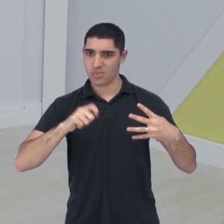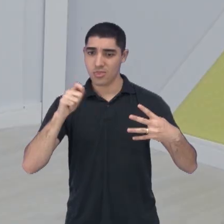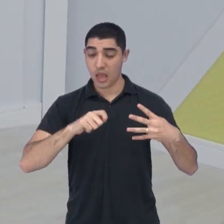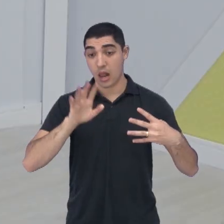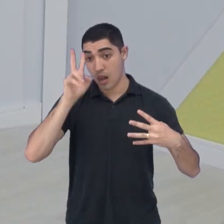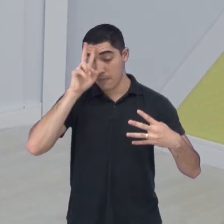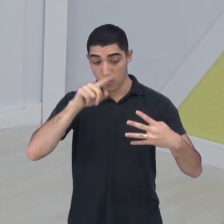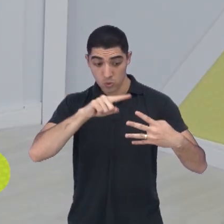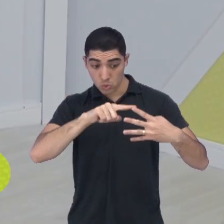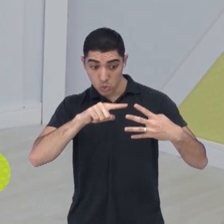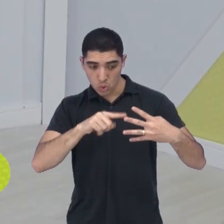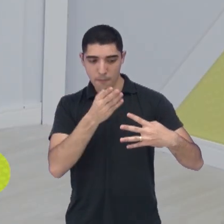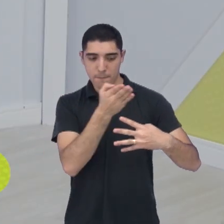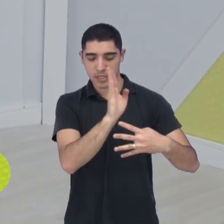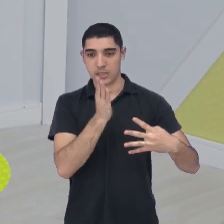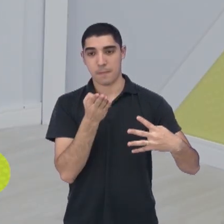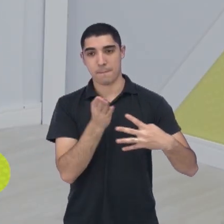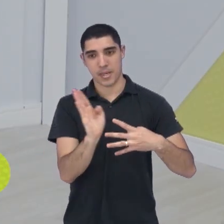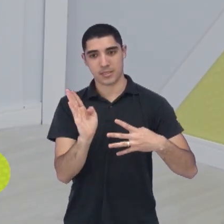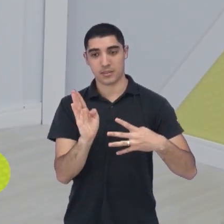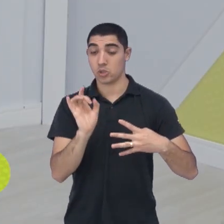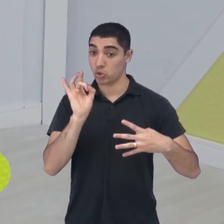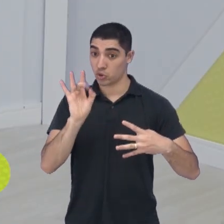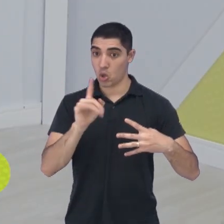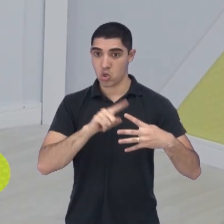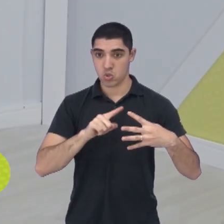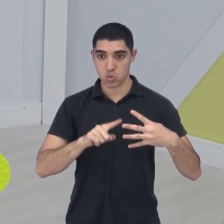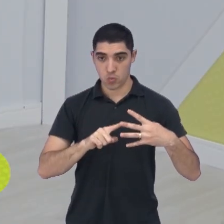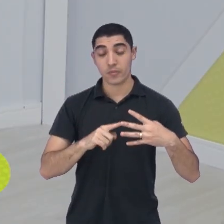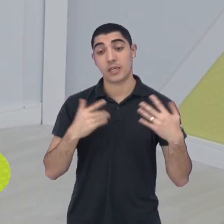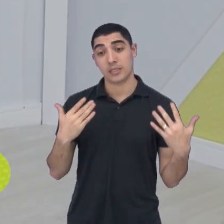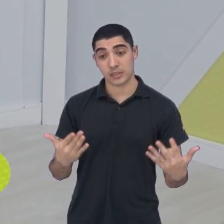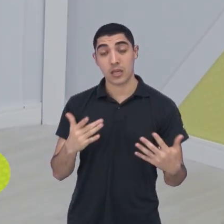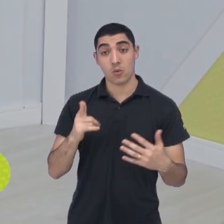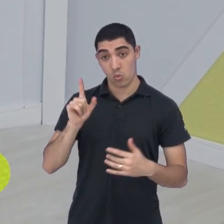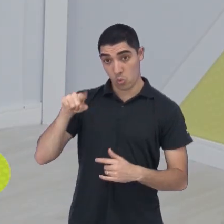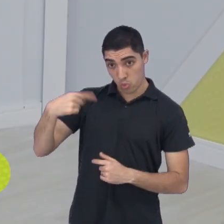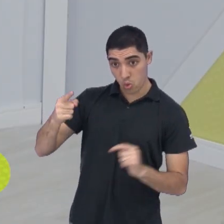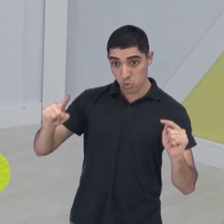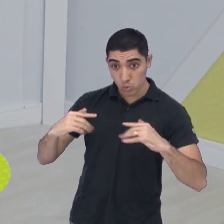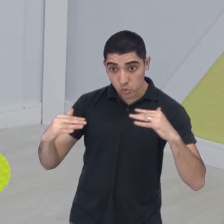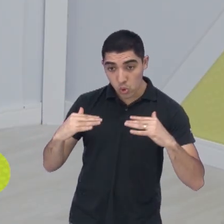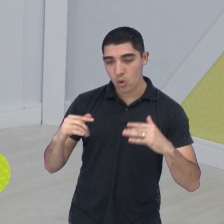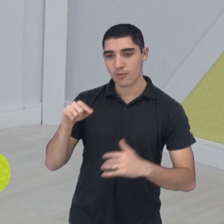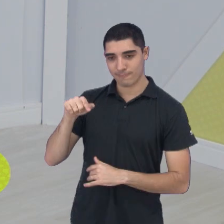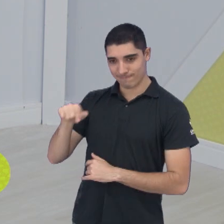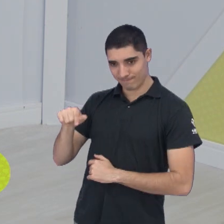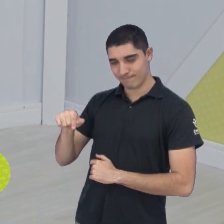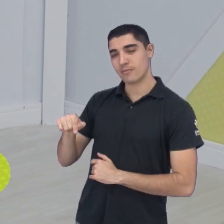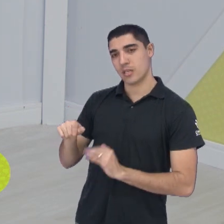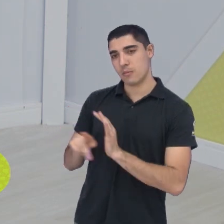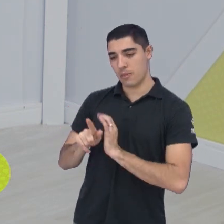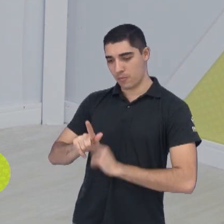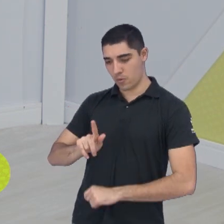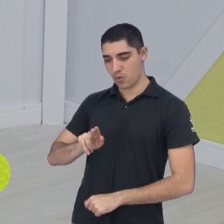que os 2 primeiros avançam para a próxima fase. Próximo jogo do São José é justamente contra o Guarani, aquela tabela espelhada, né? Então o São José enfrenta